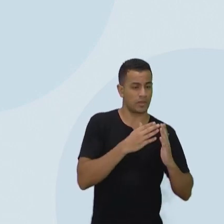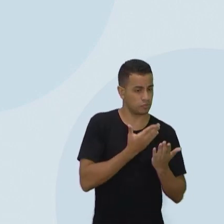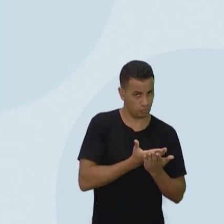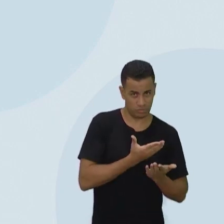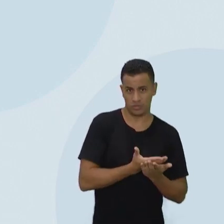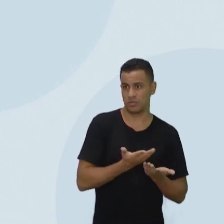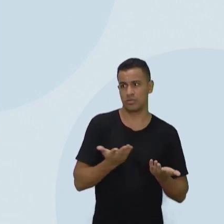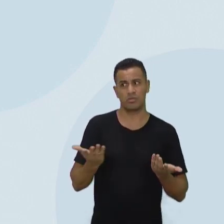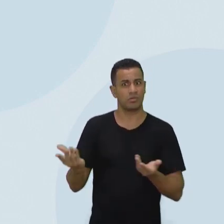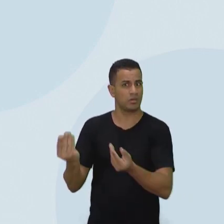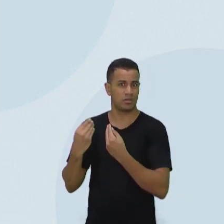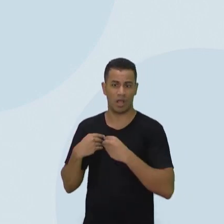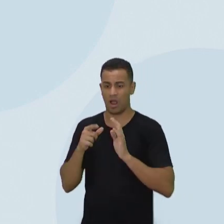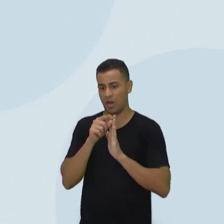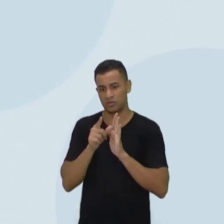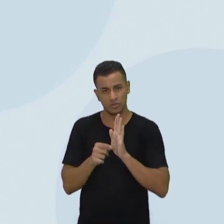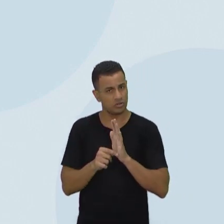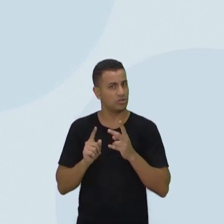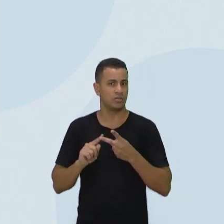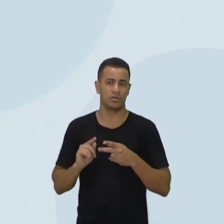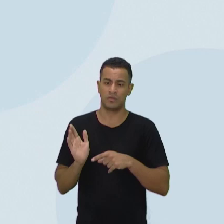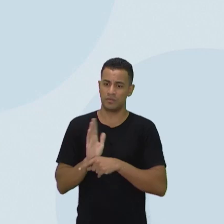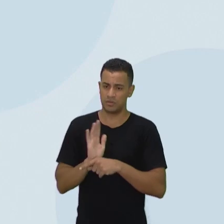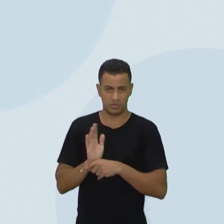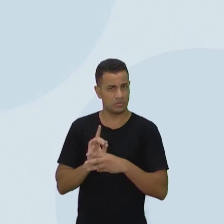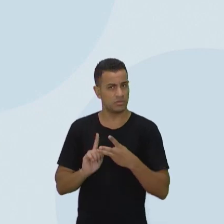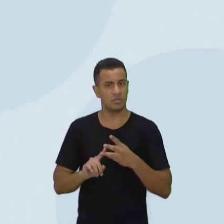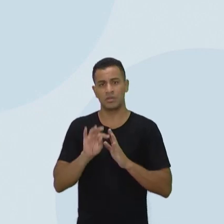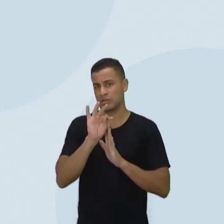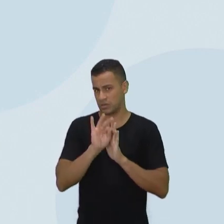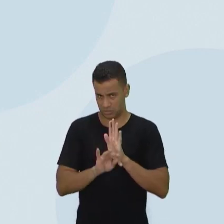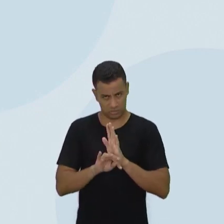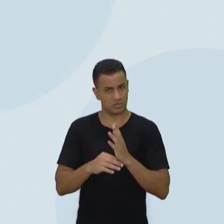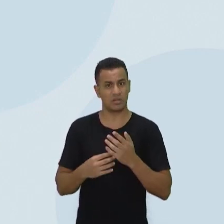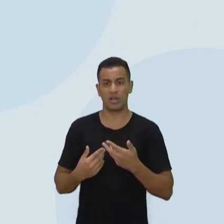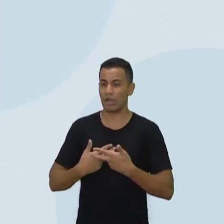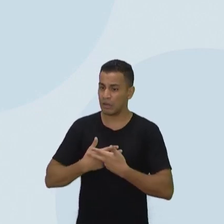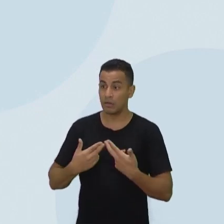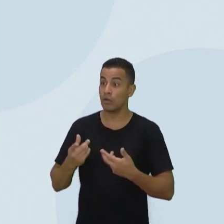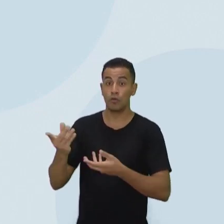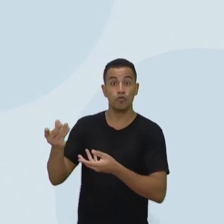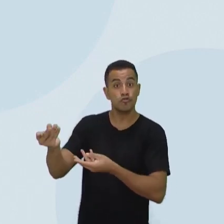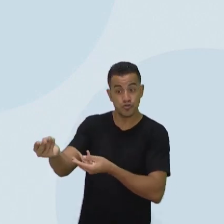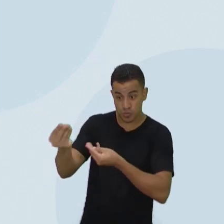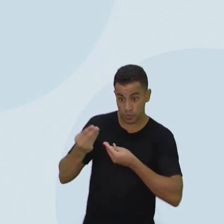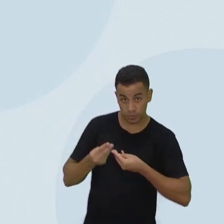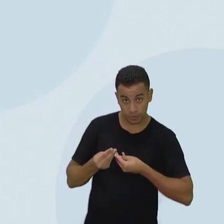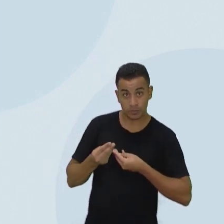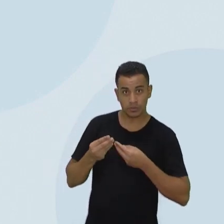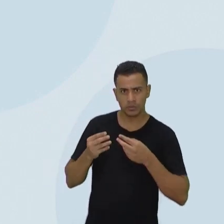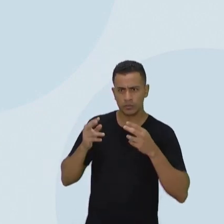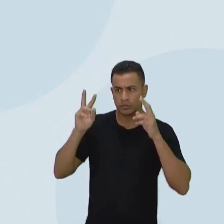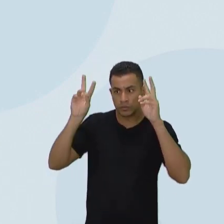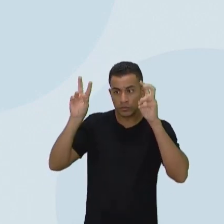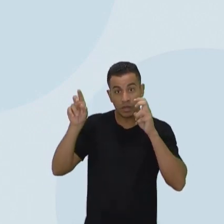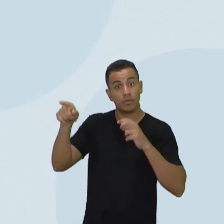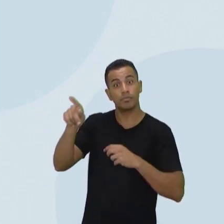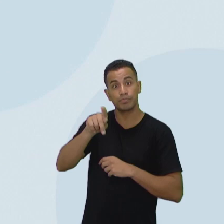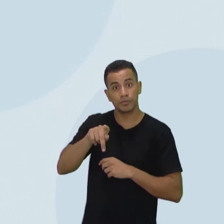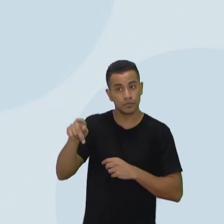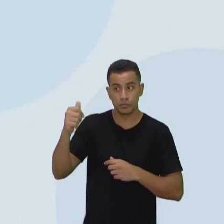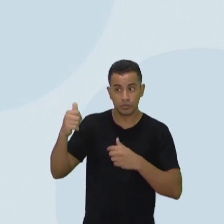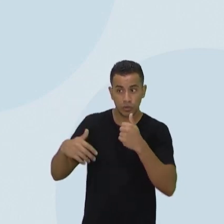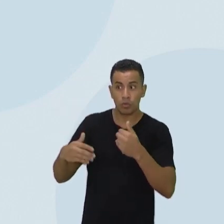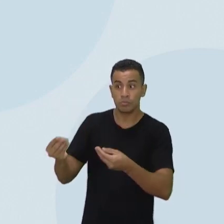artigos, vídeos, textos, o estudante ele vai se aprofundar naquele tema que o professor colocou em aula